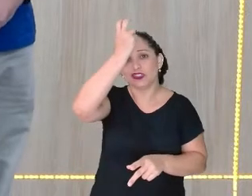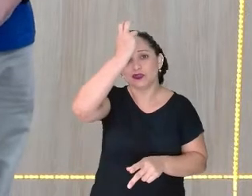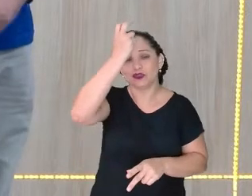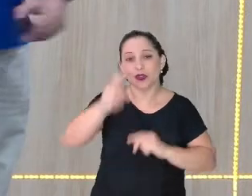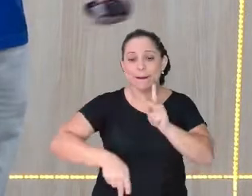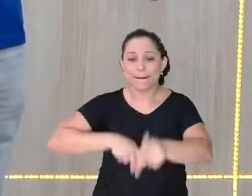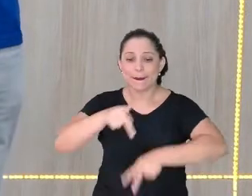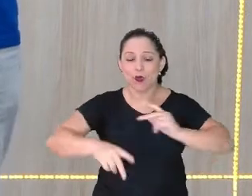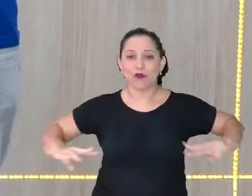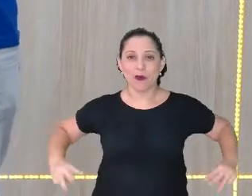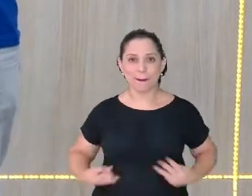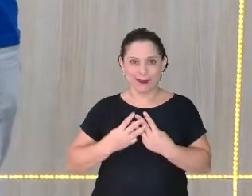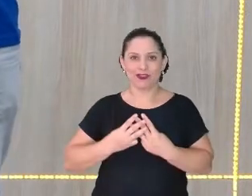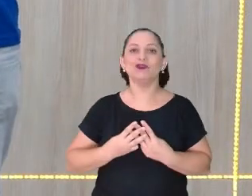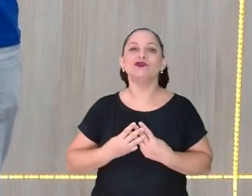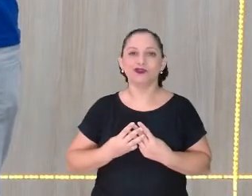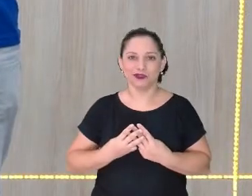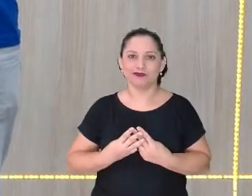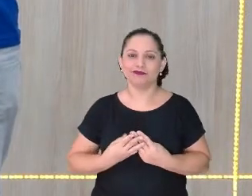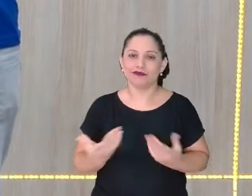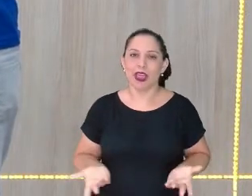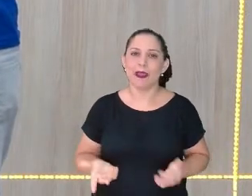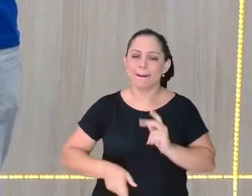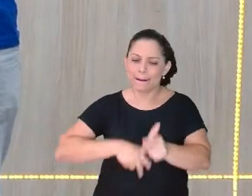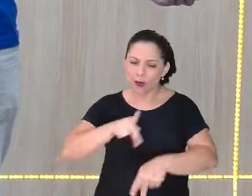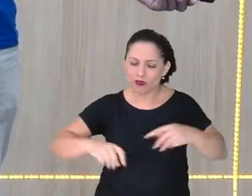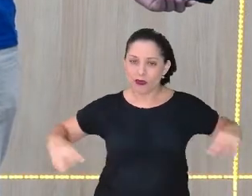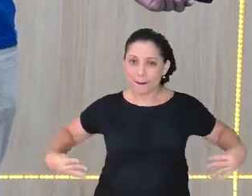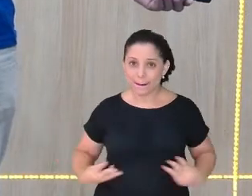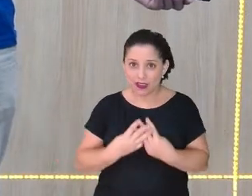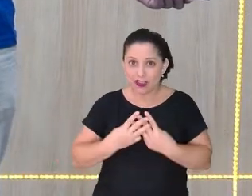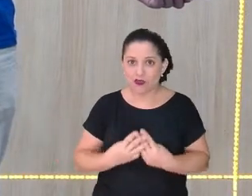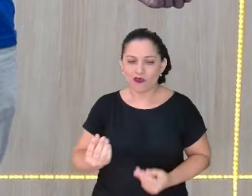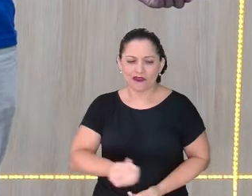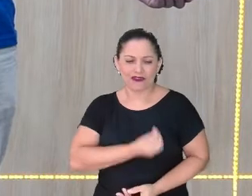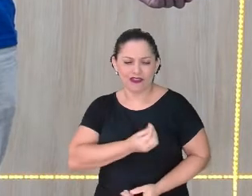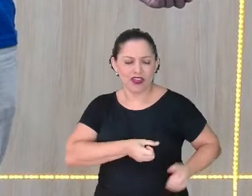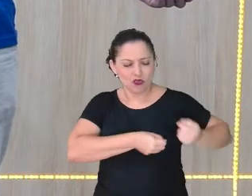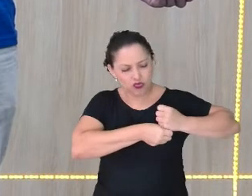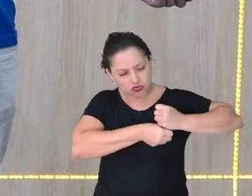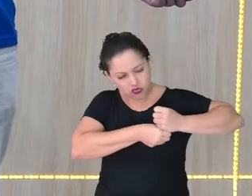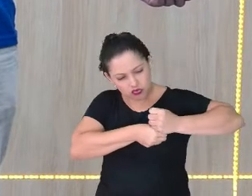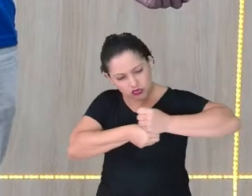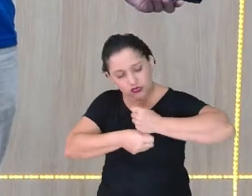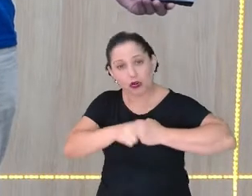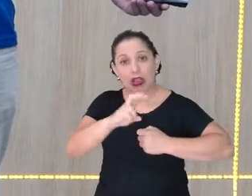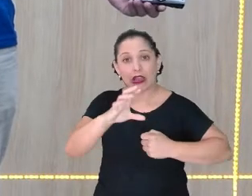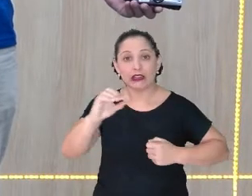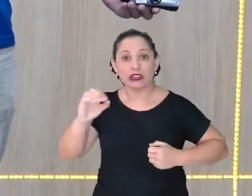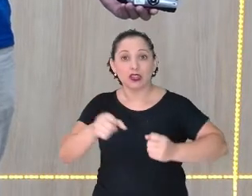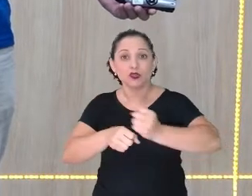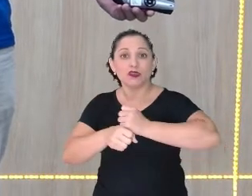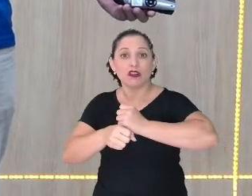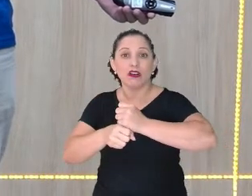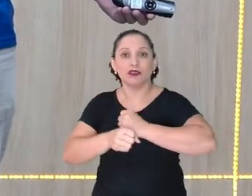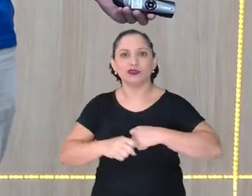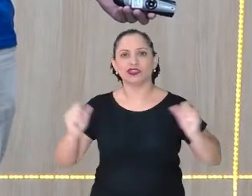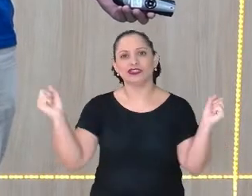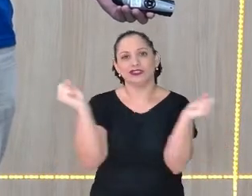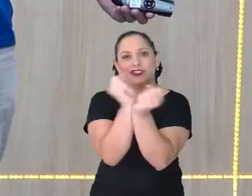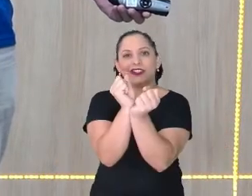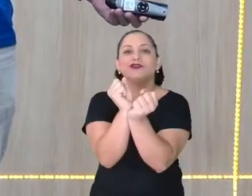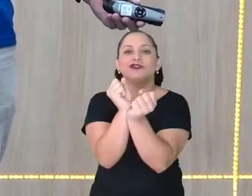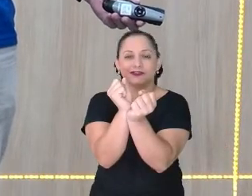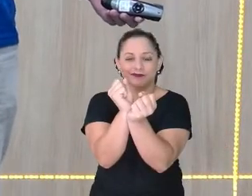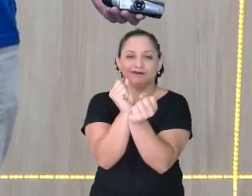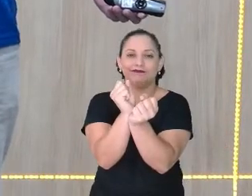hebreus. E viveram mais de 500 anos na escravidão. Não é? Porque era a condição de escravo.